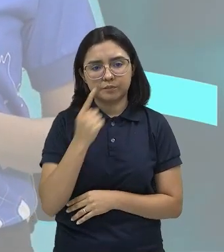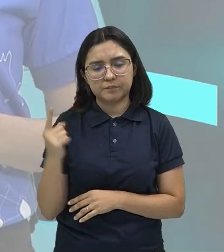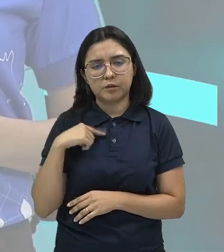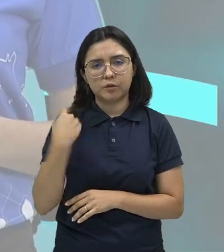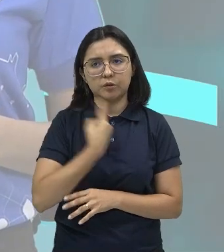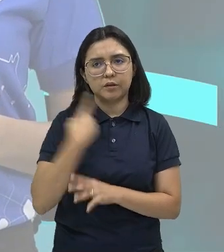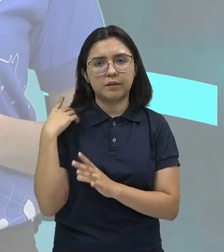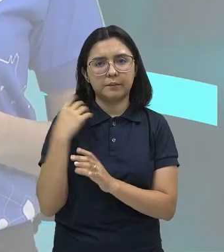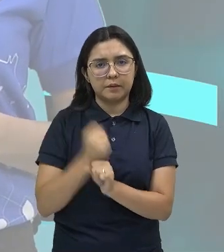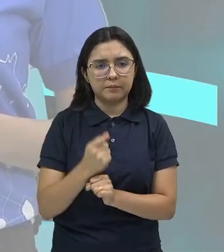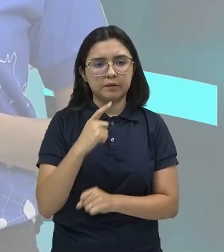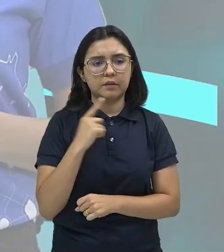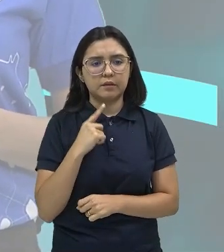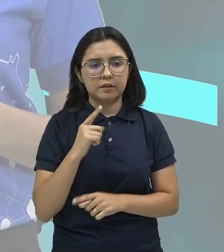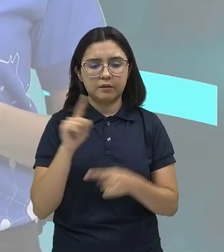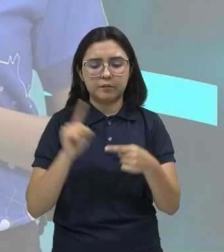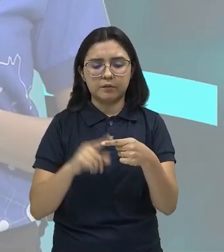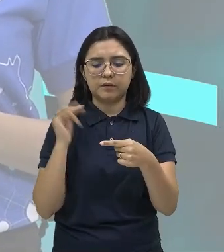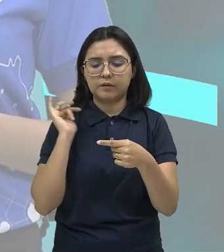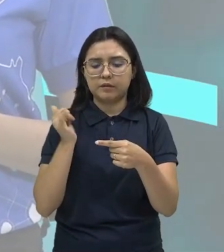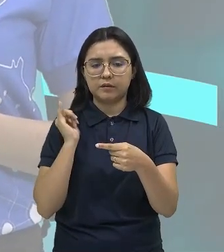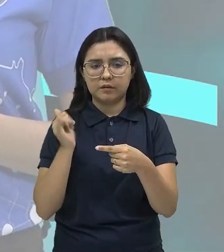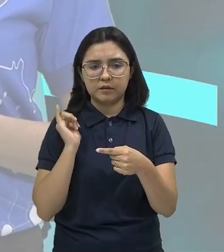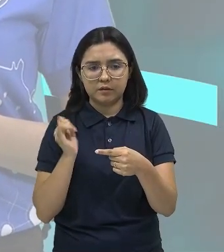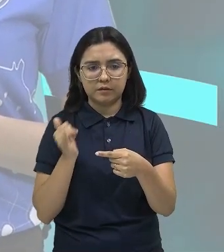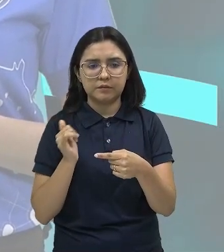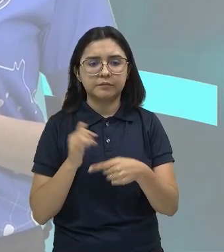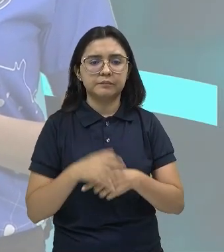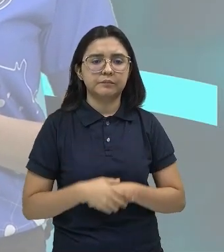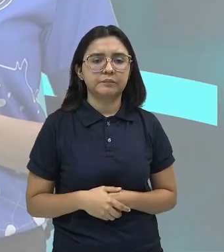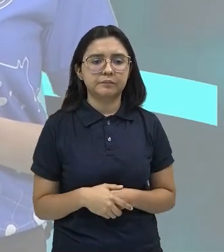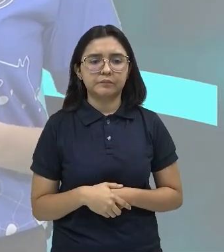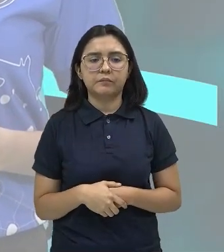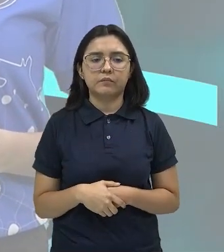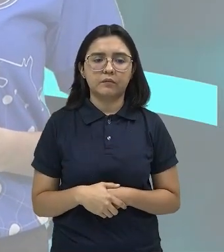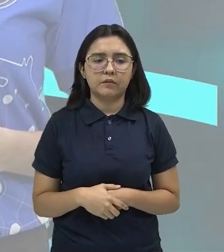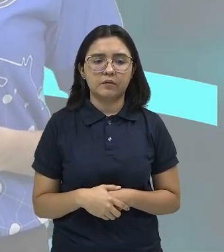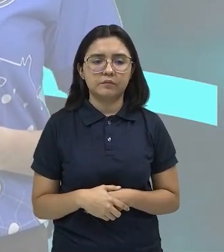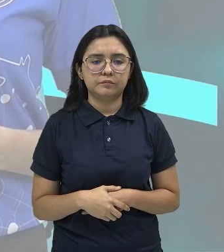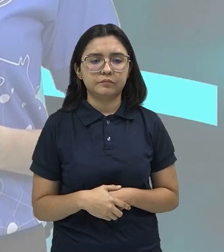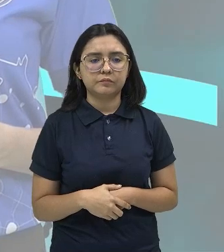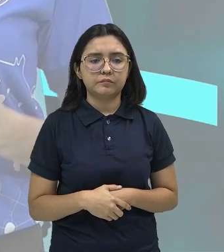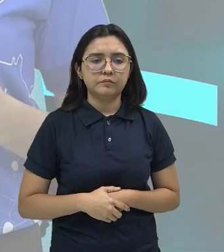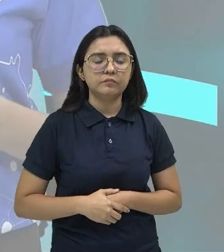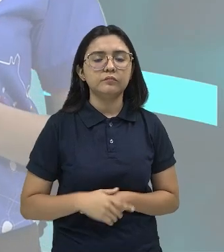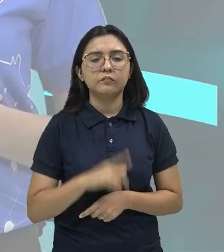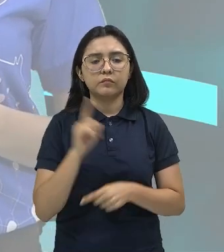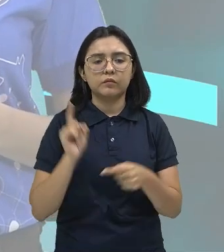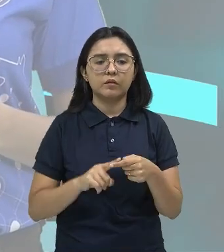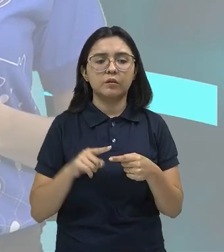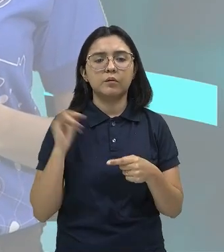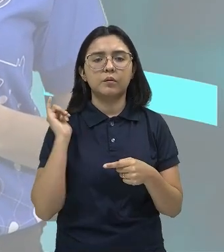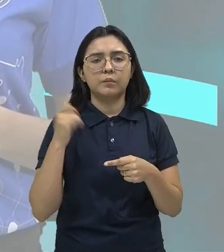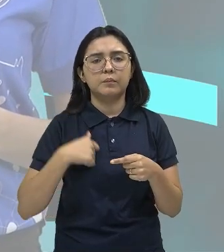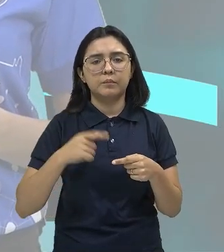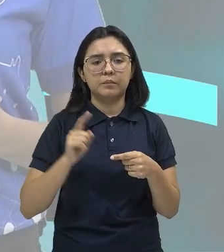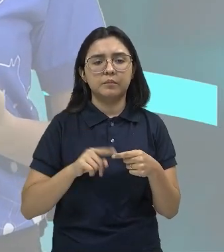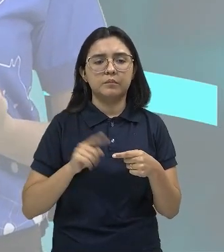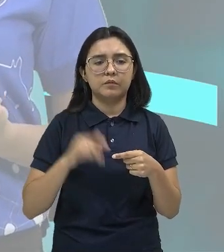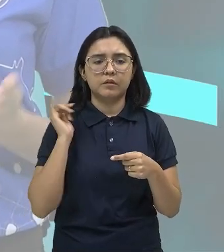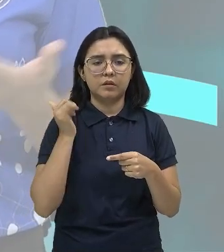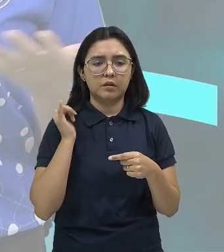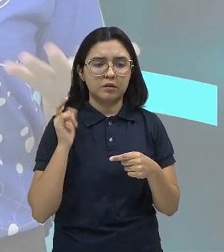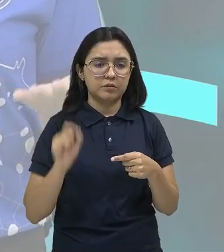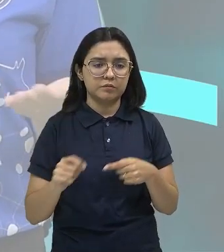relembrar. Nós temos o narrative and descriptive texts. O primeiro aqui é o narrative text. É